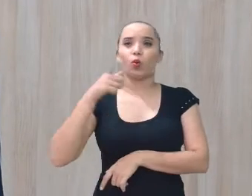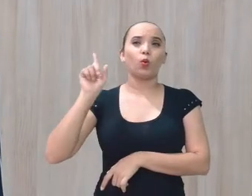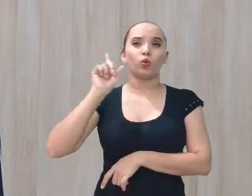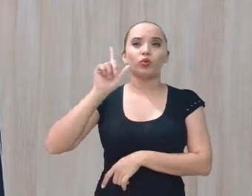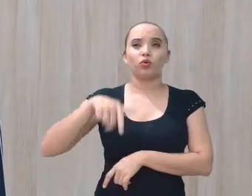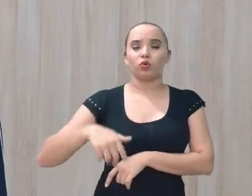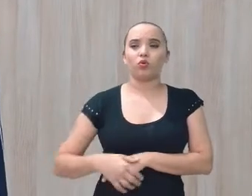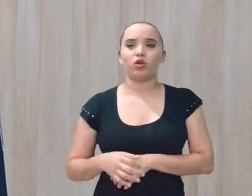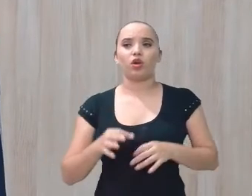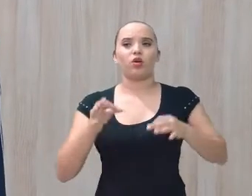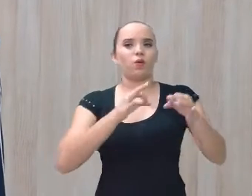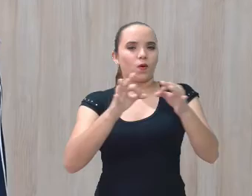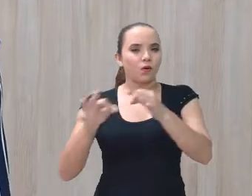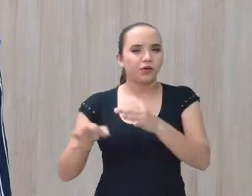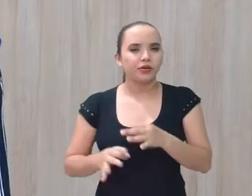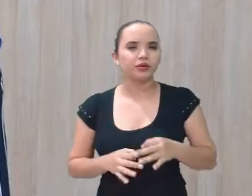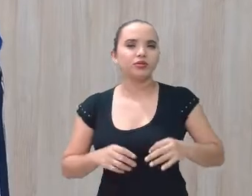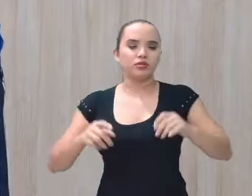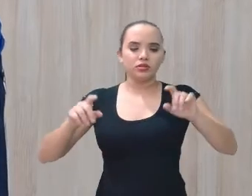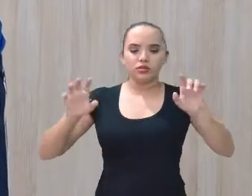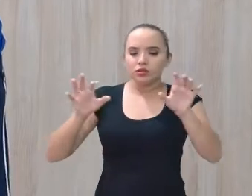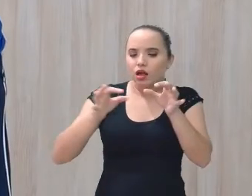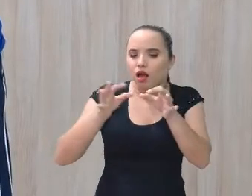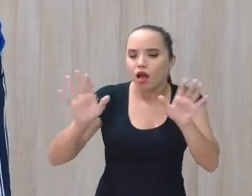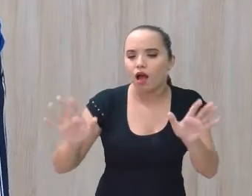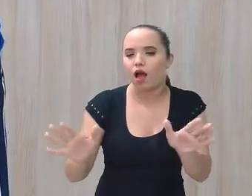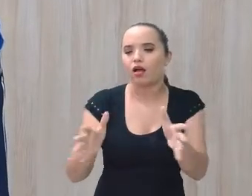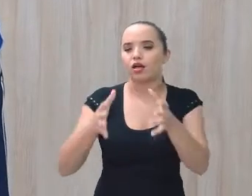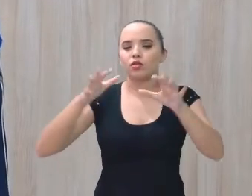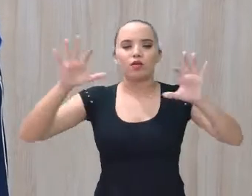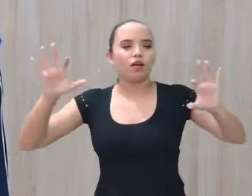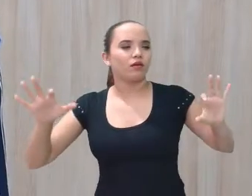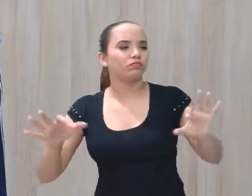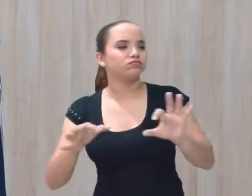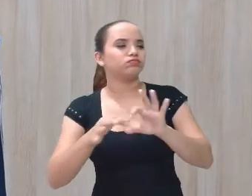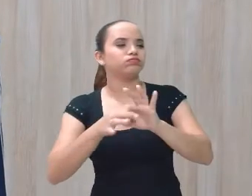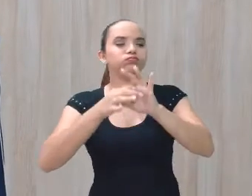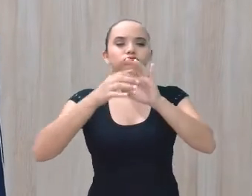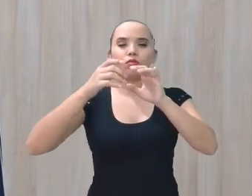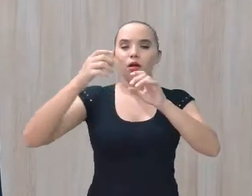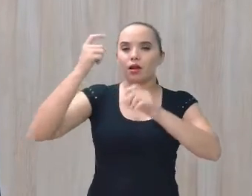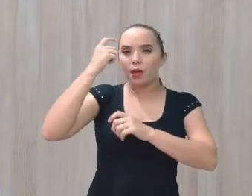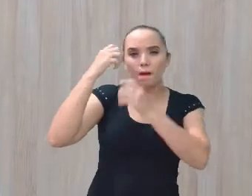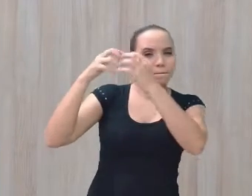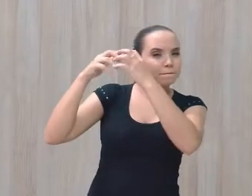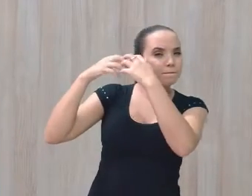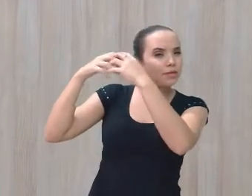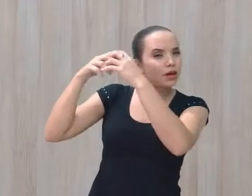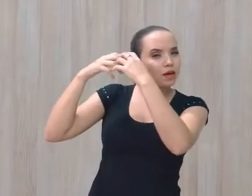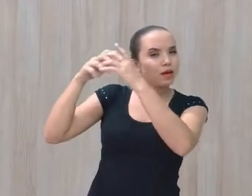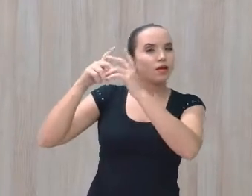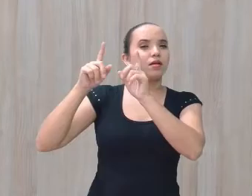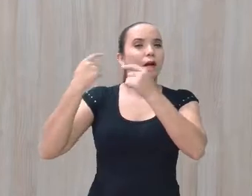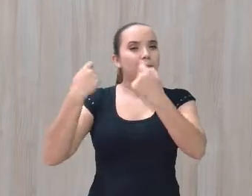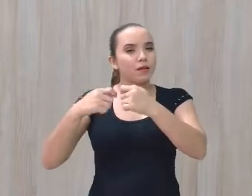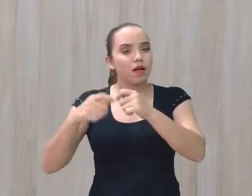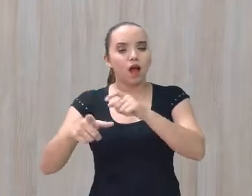som organizado, estruturado, que é aquele som que é pensado, que é